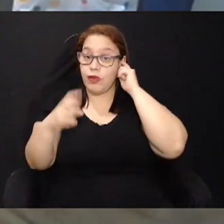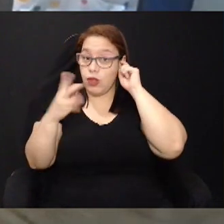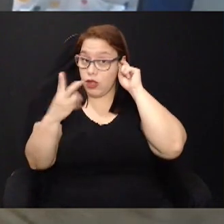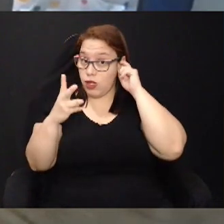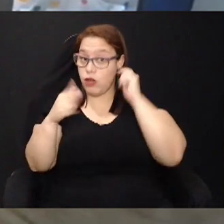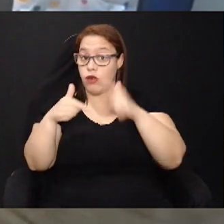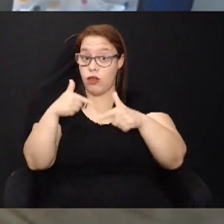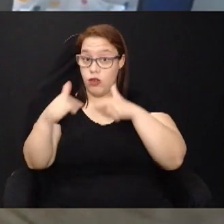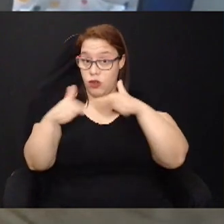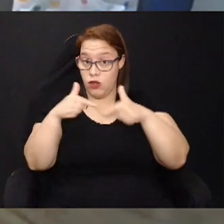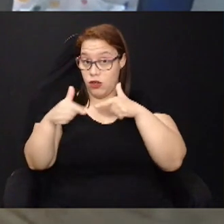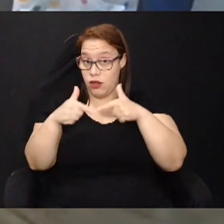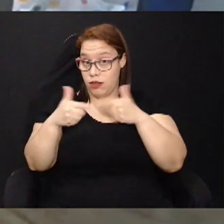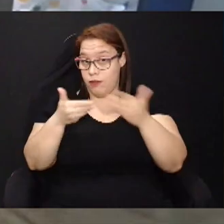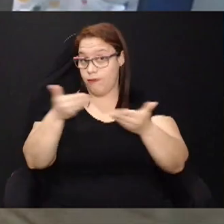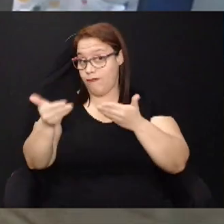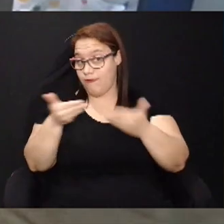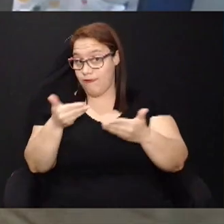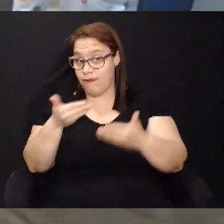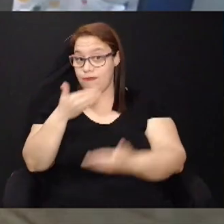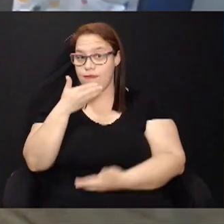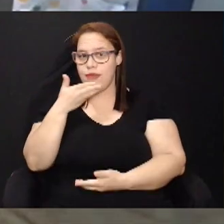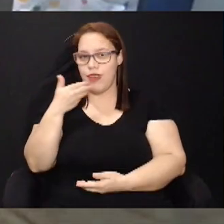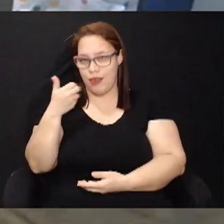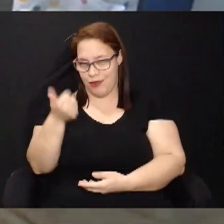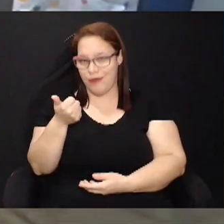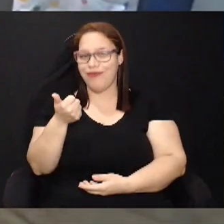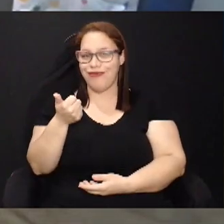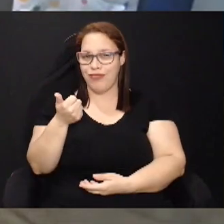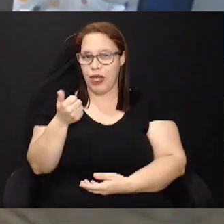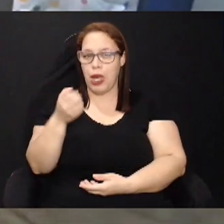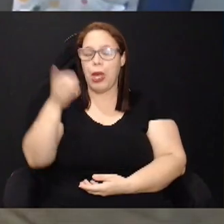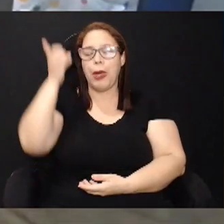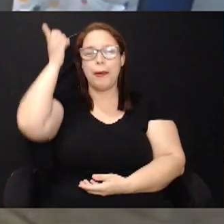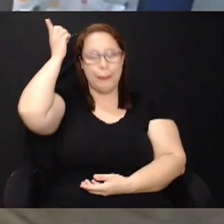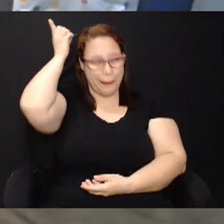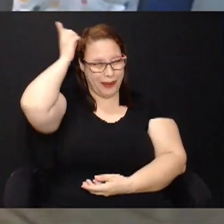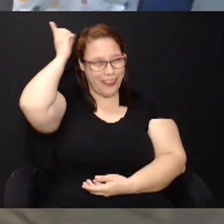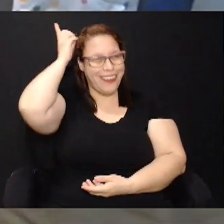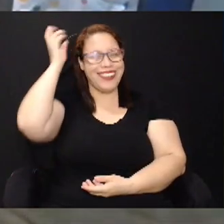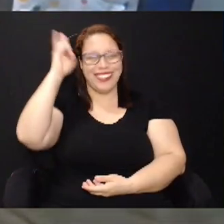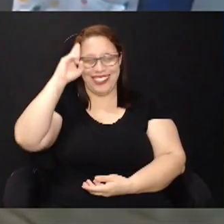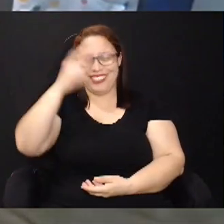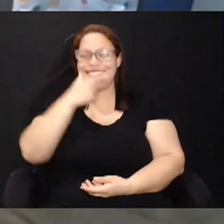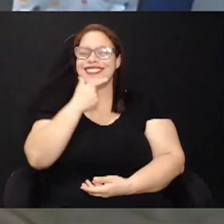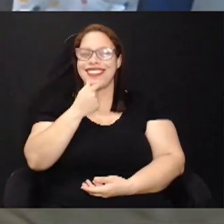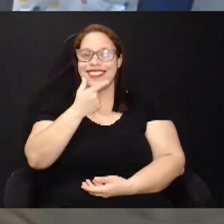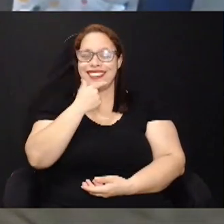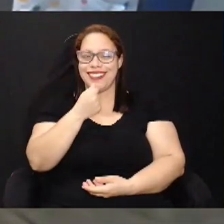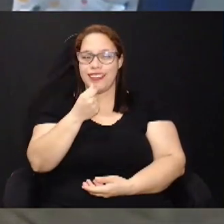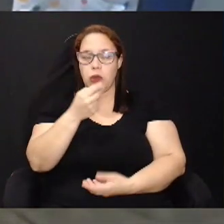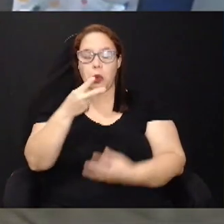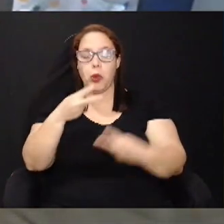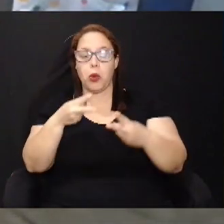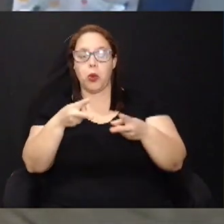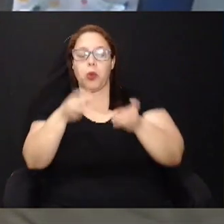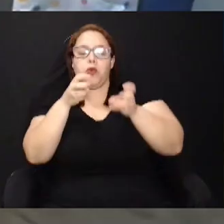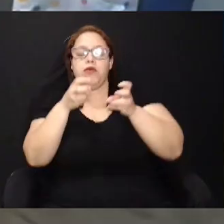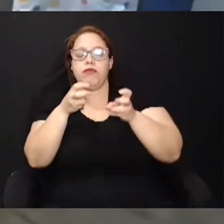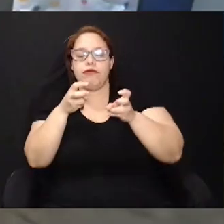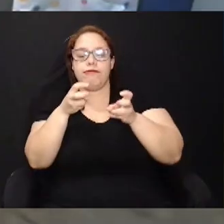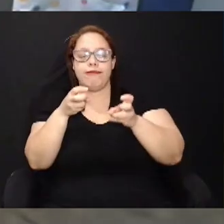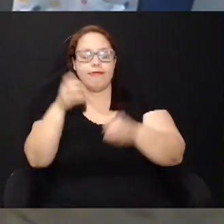dizer assim, ou melhor, eu acho que é um talento que o senhor tem, né? O senhor encara esse talento como